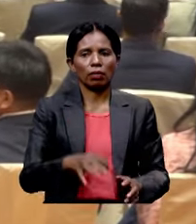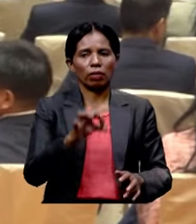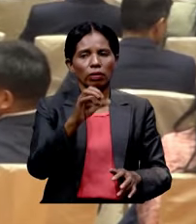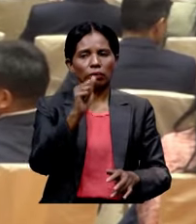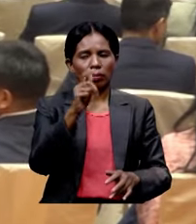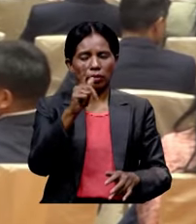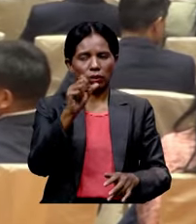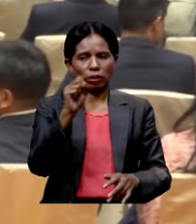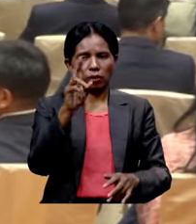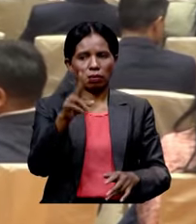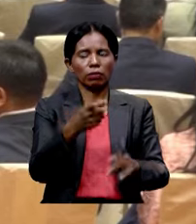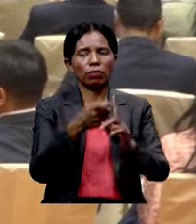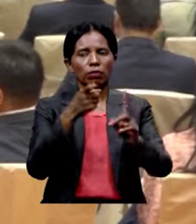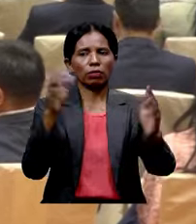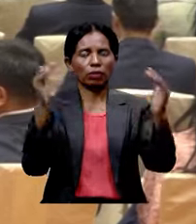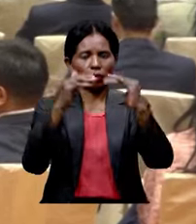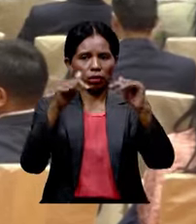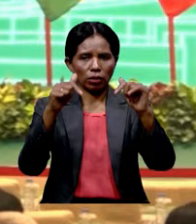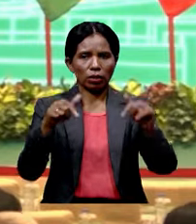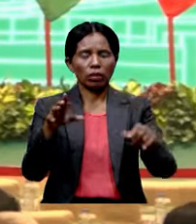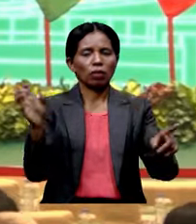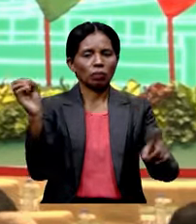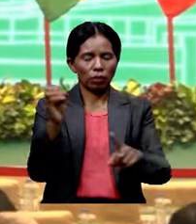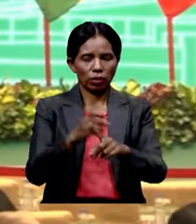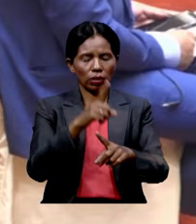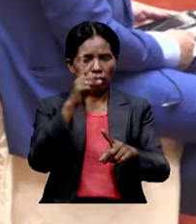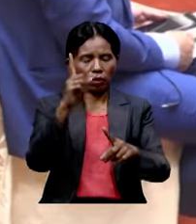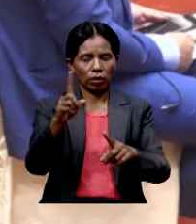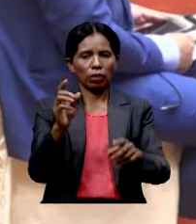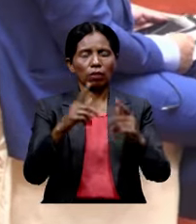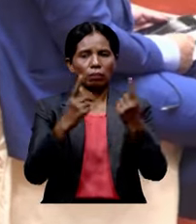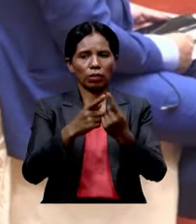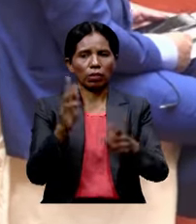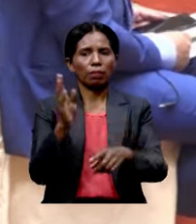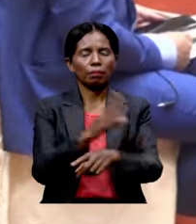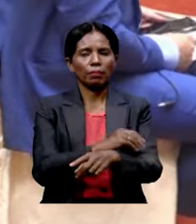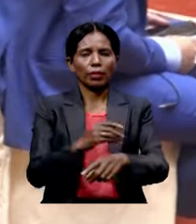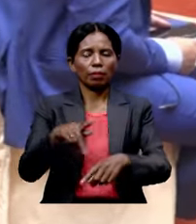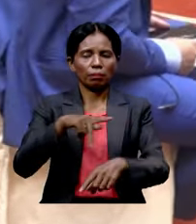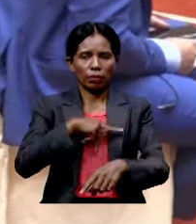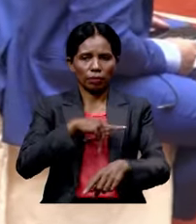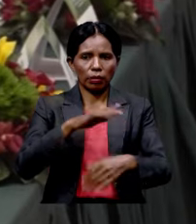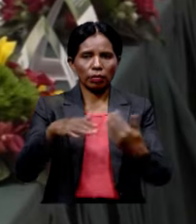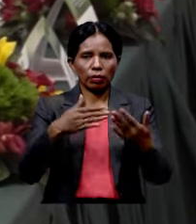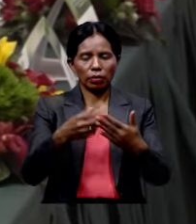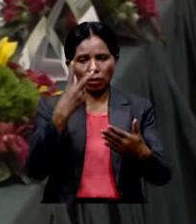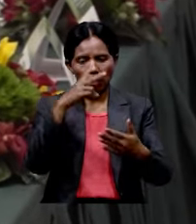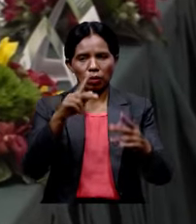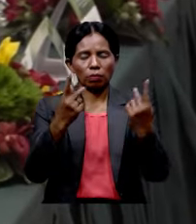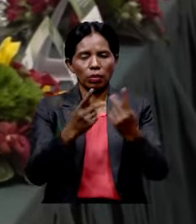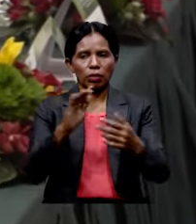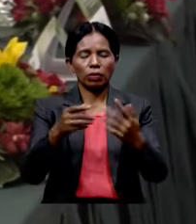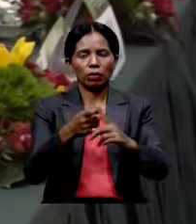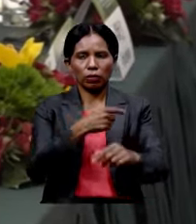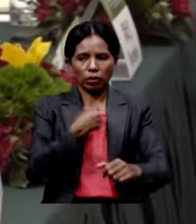Albuadimos informa, li husi conferência ne nudar oportunidade ida ba setor privado sira, belhametin liutan amizade ho empresário sira husi